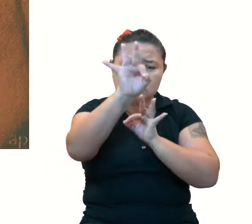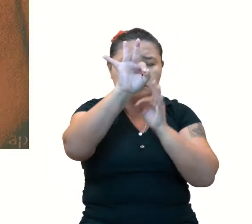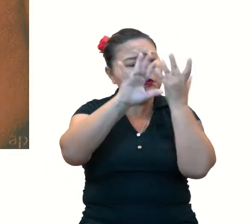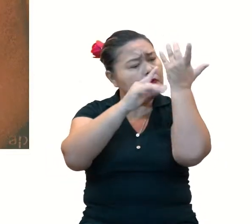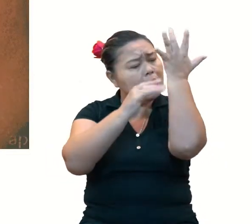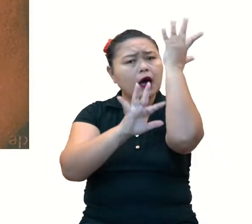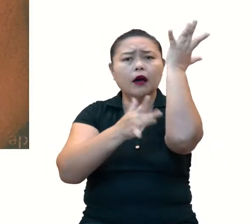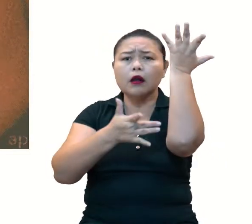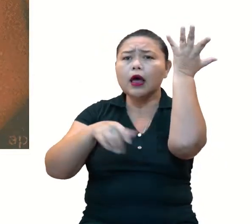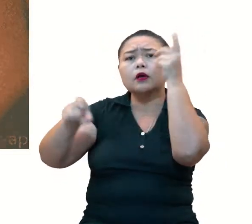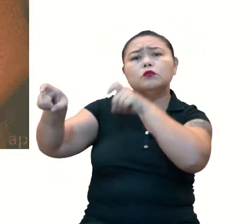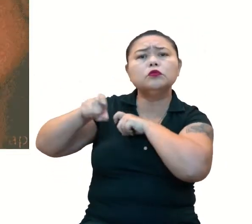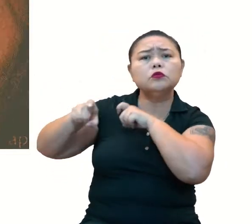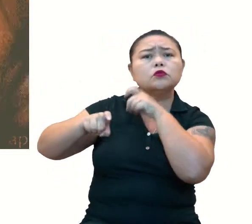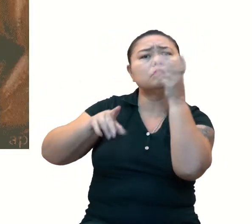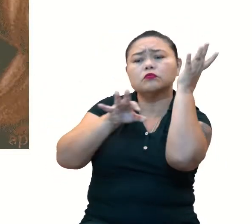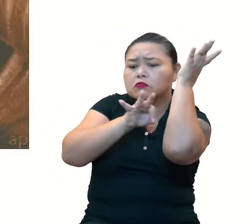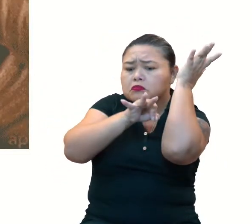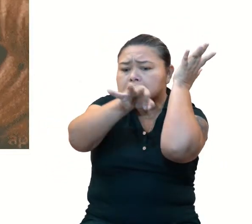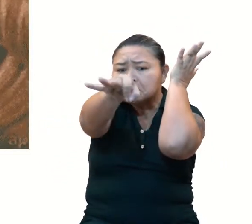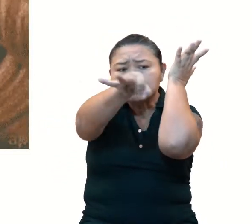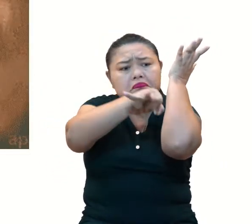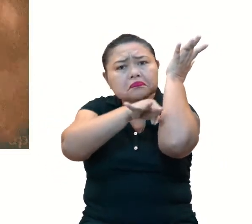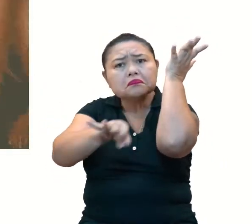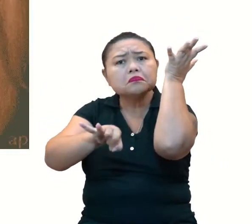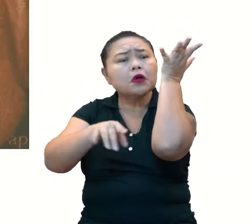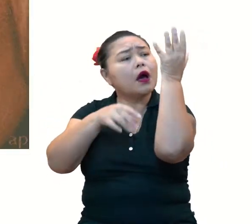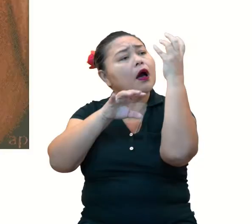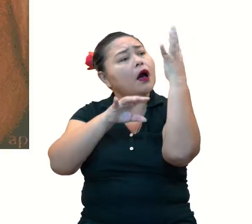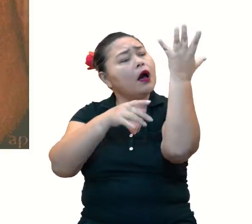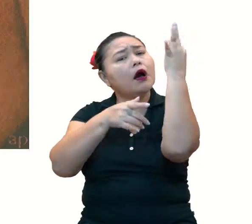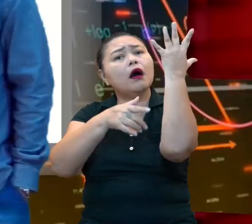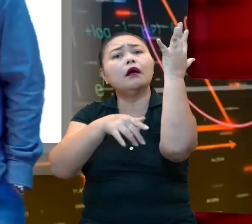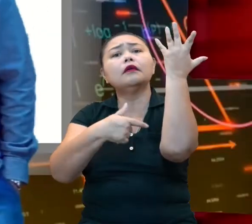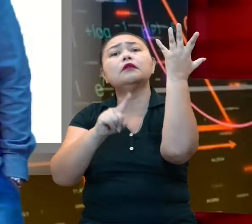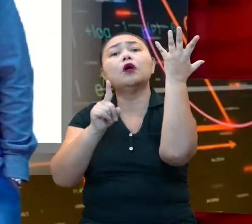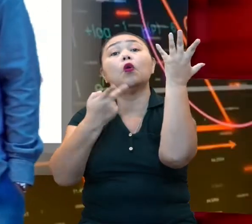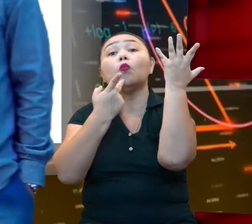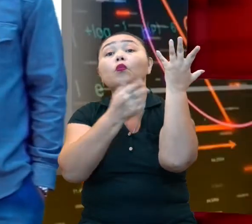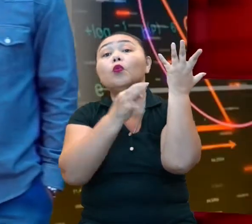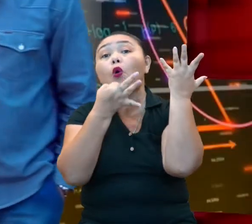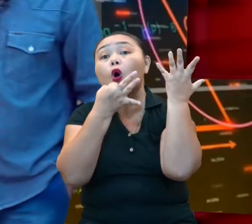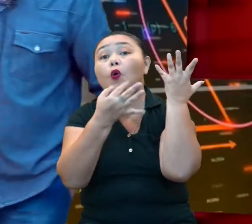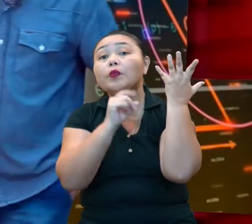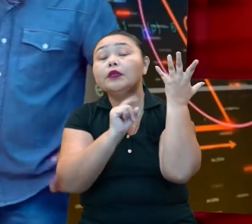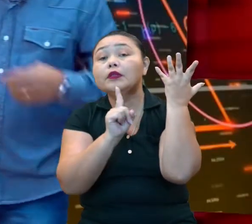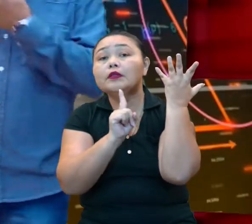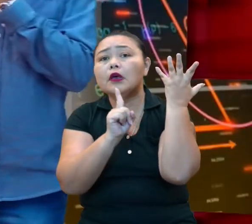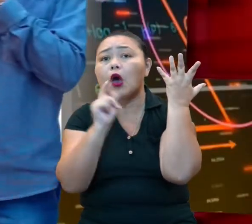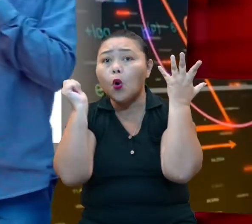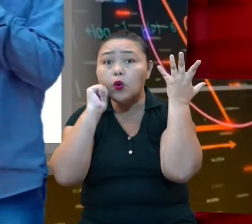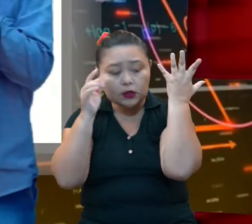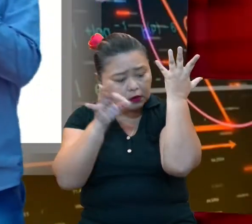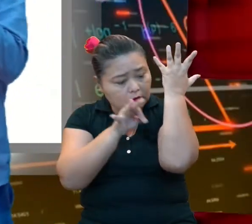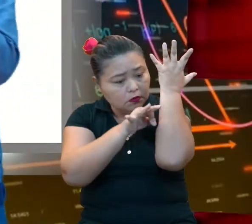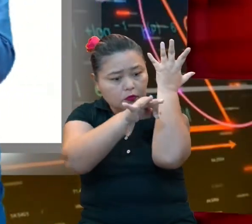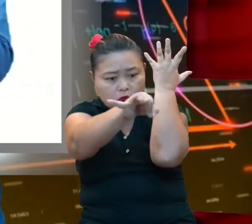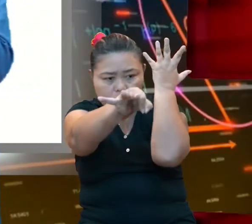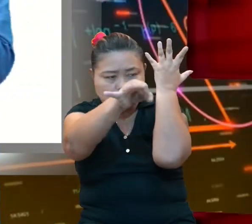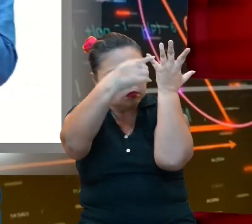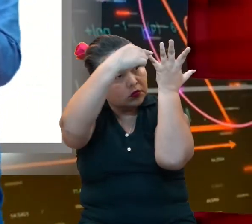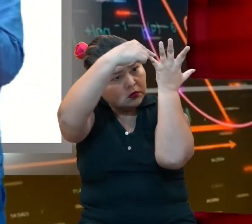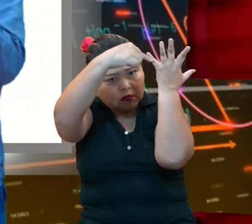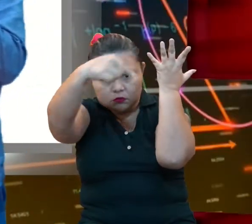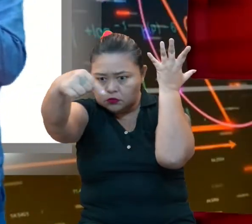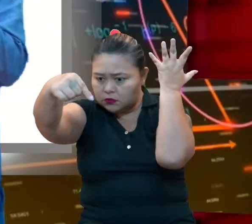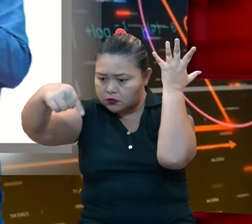meu sítio. O que vocês acham? Hein? Olha aqui. O que vocês acham? Você consegue fazer um teodolito